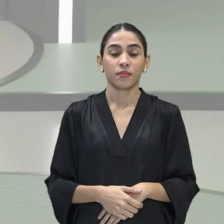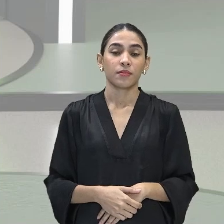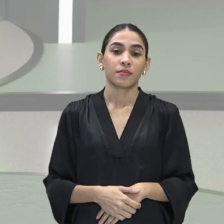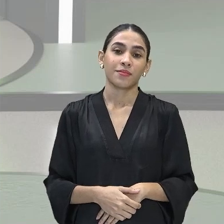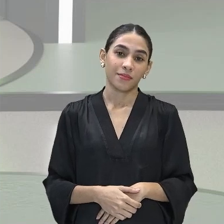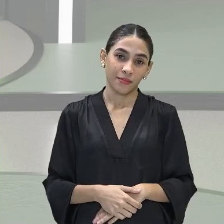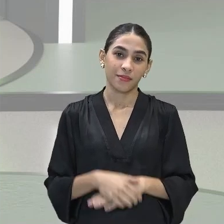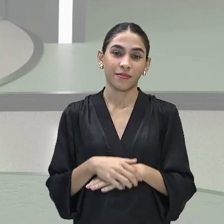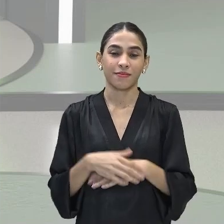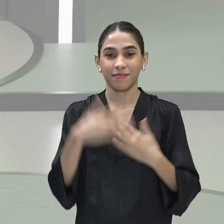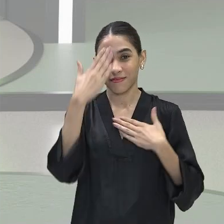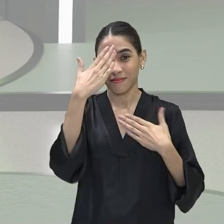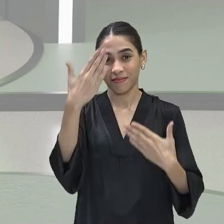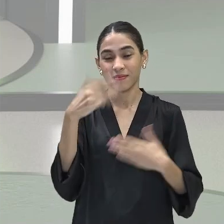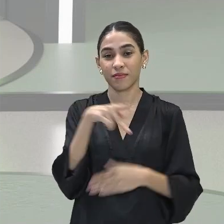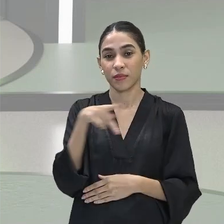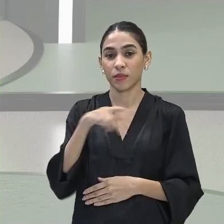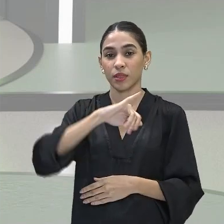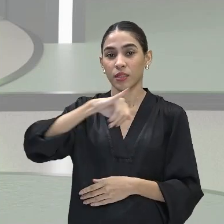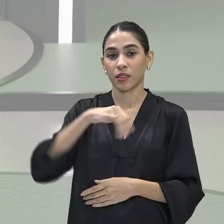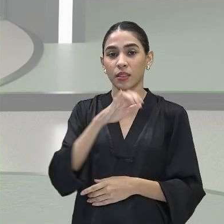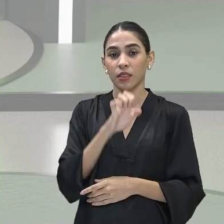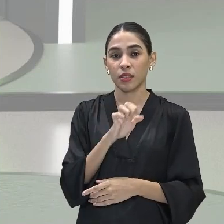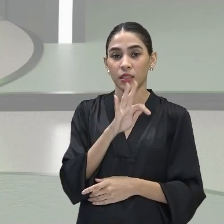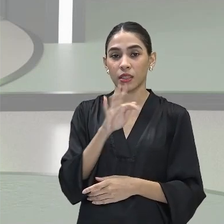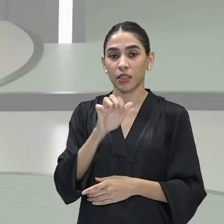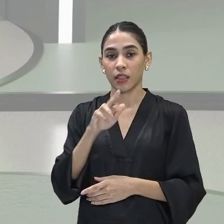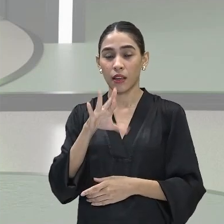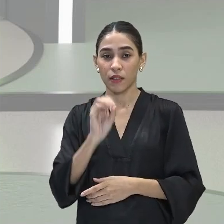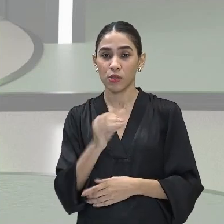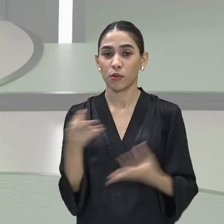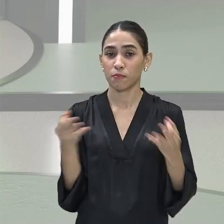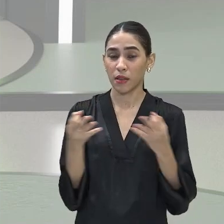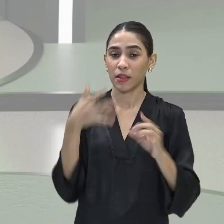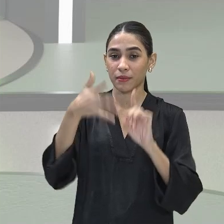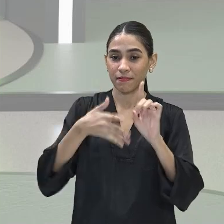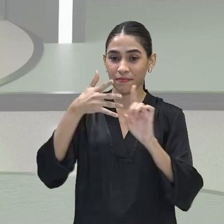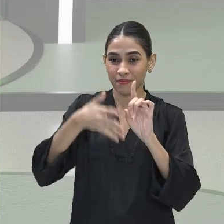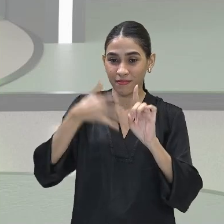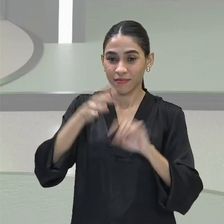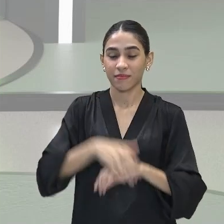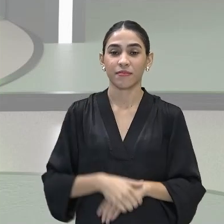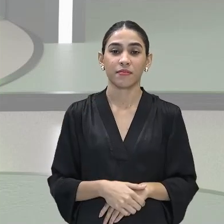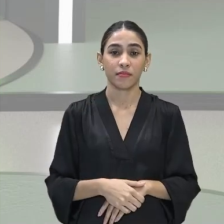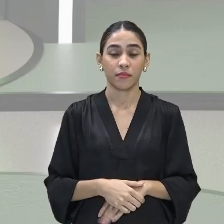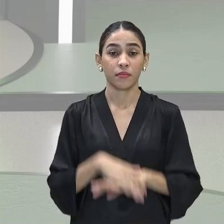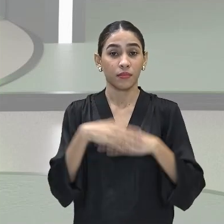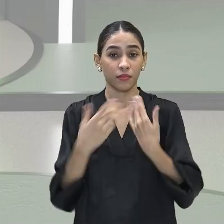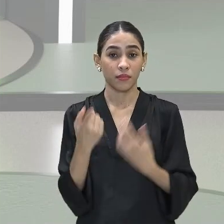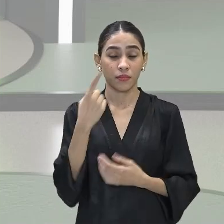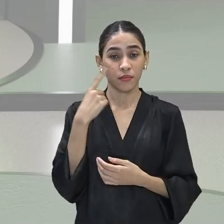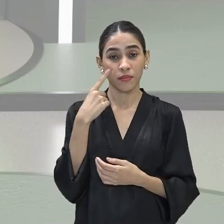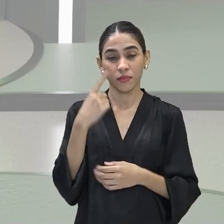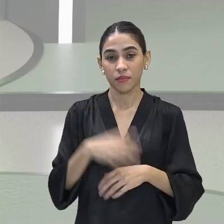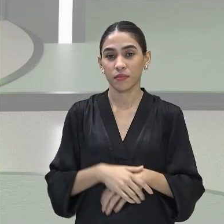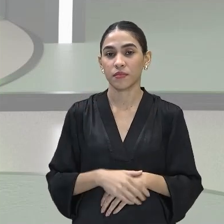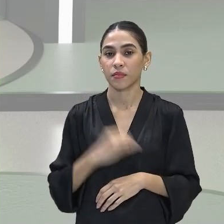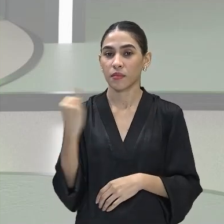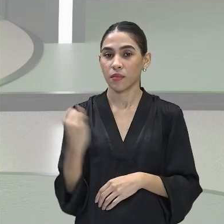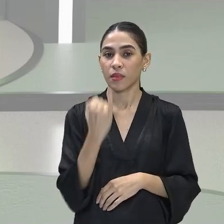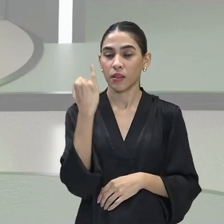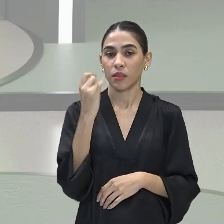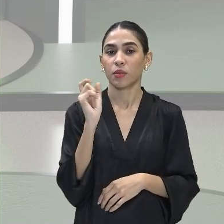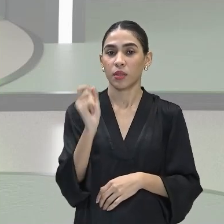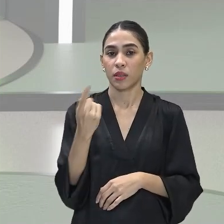A gente agradece aí o professor Jefferson pela essa brilhante participação, né? E aí a gente pôde observar a importância de a